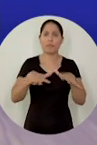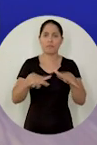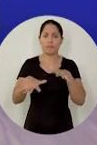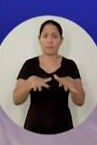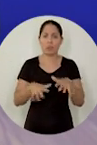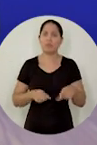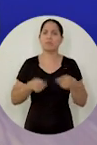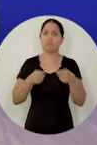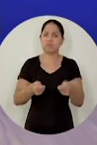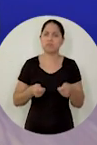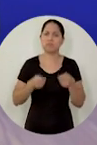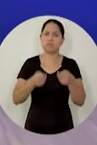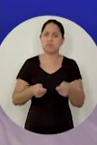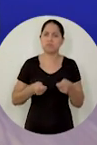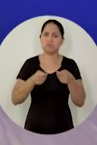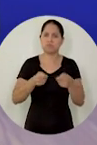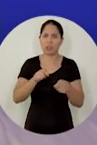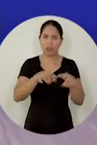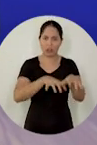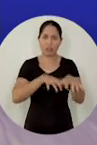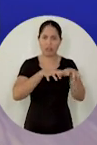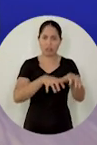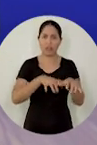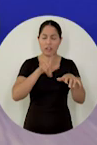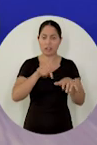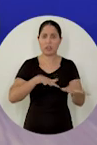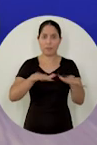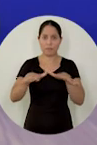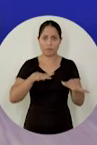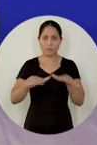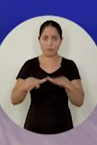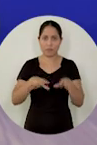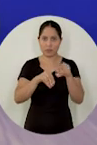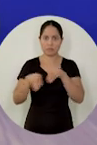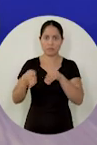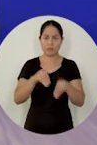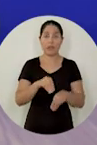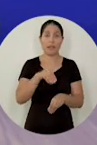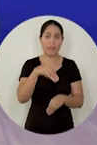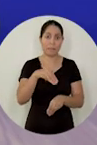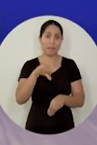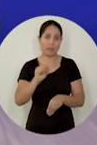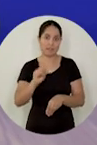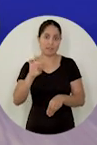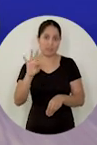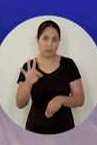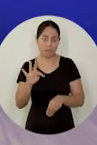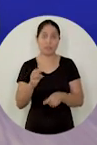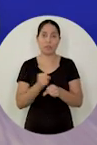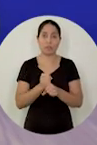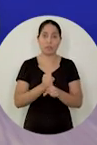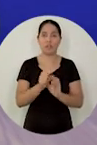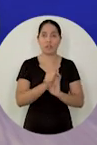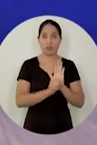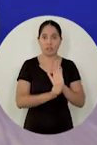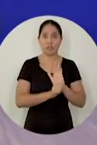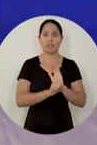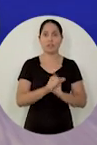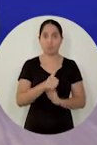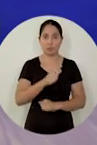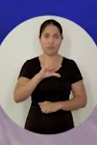movimentos de luta pela terra e pela reforma agrária no país, que é o Movimento dos Trabalhadores Rurais Sem Terra, MST, na década de